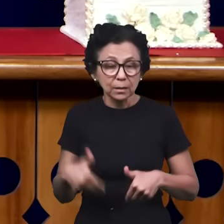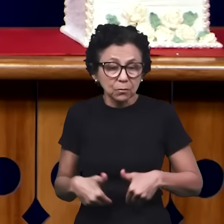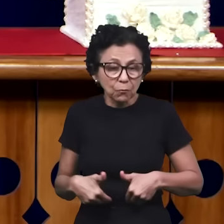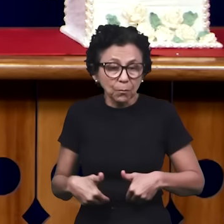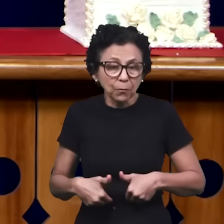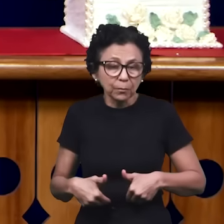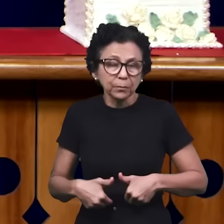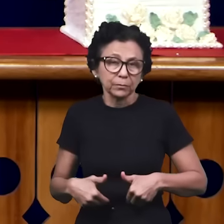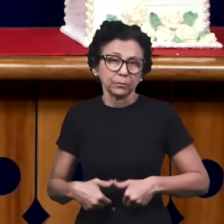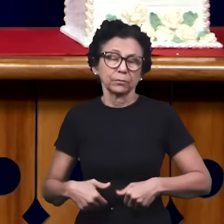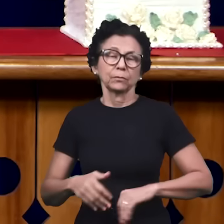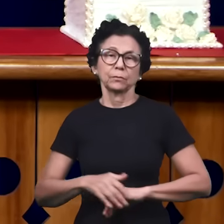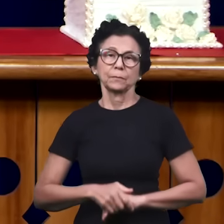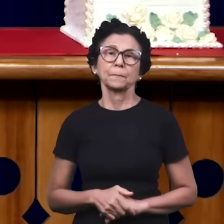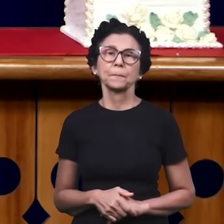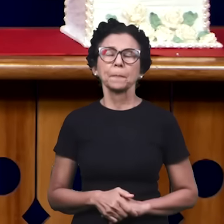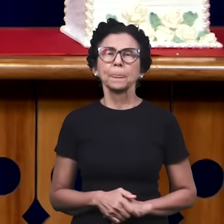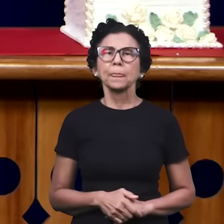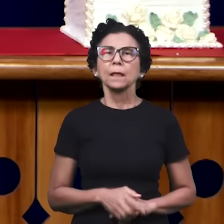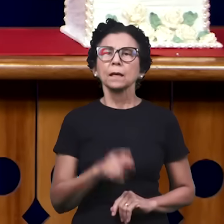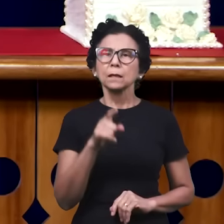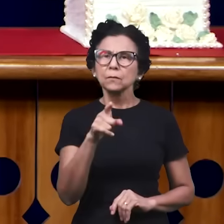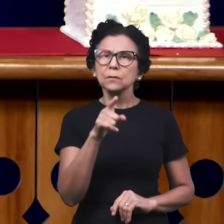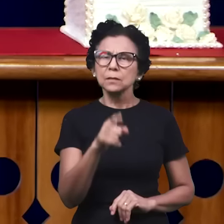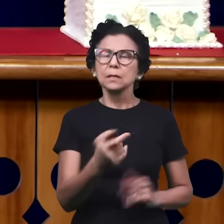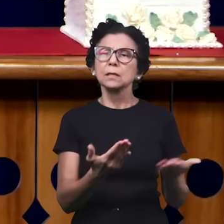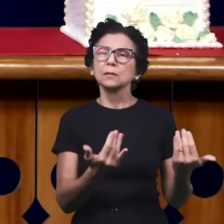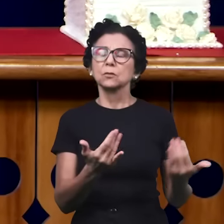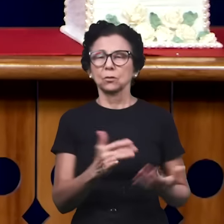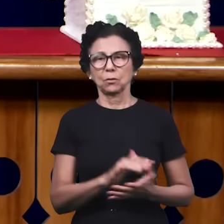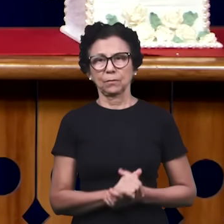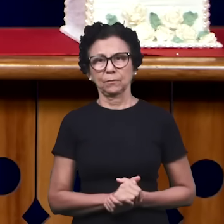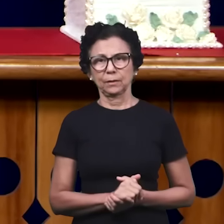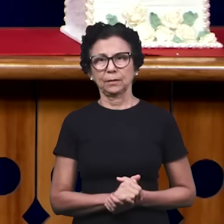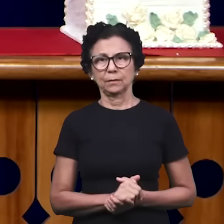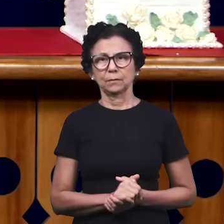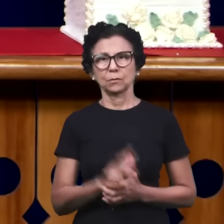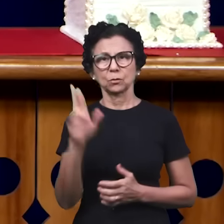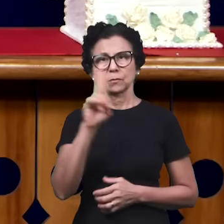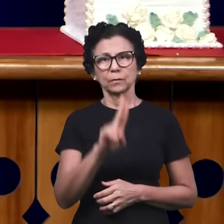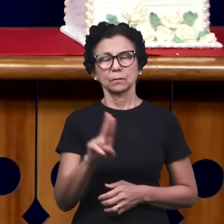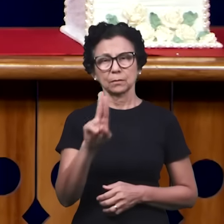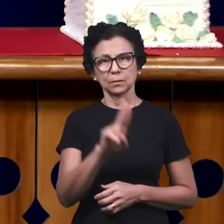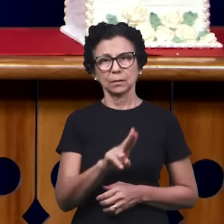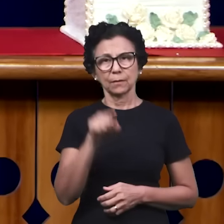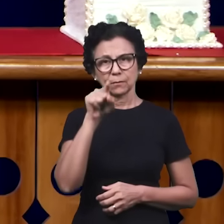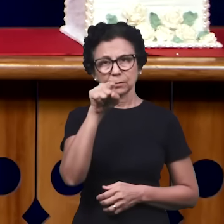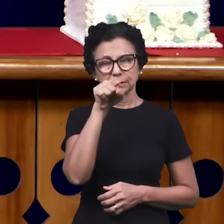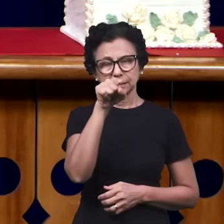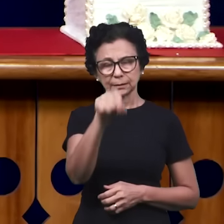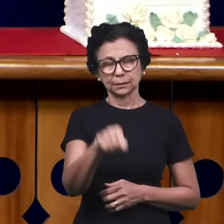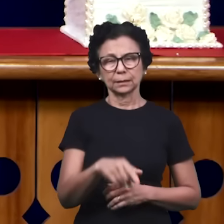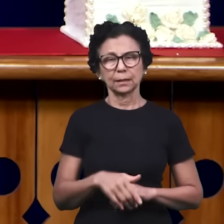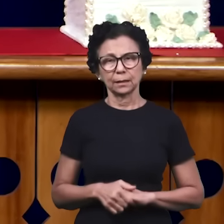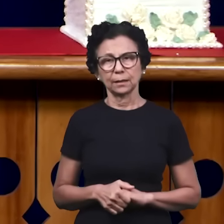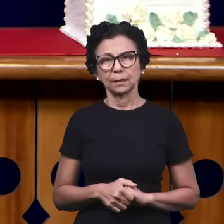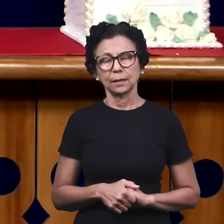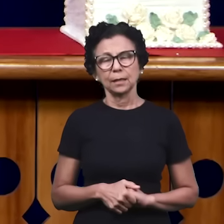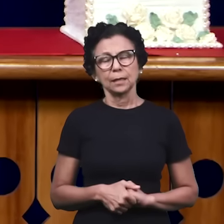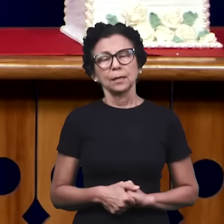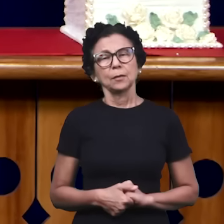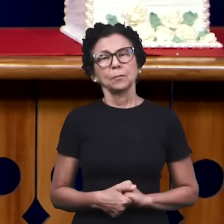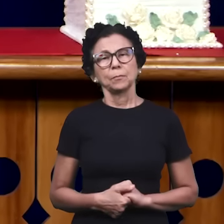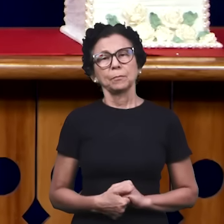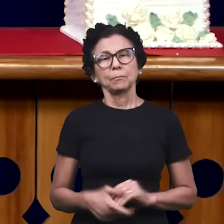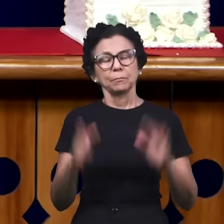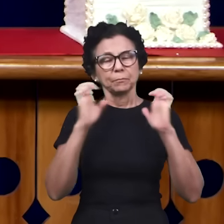Então, no meio da sua família, jovem, o Senhor vai te usar para levar uma palavra viva, para levar uma palavra que salta dessa vida